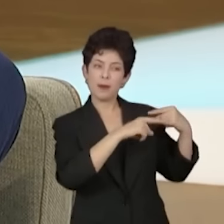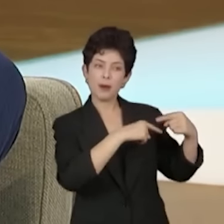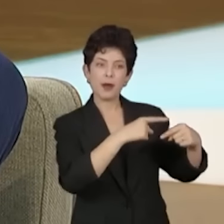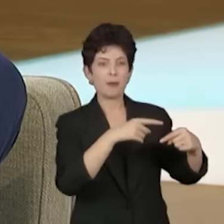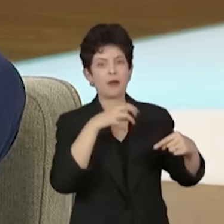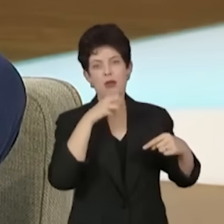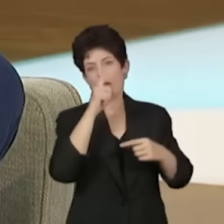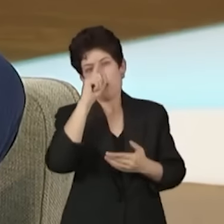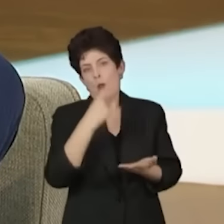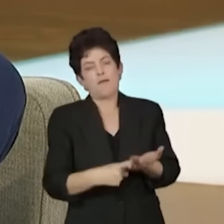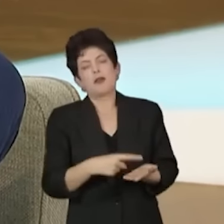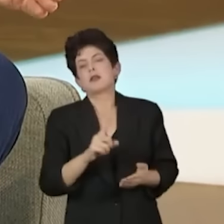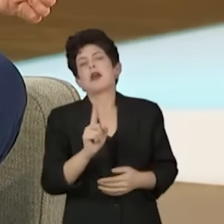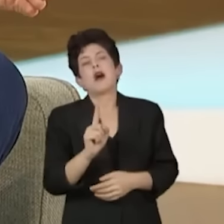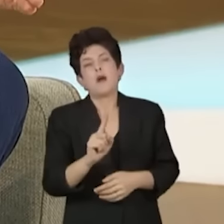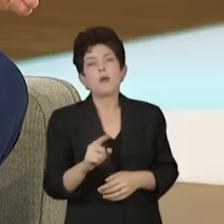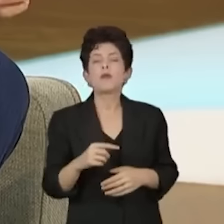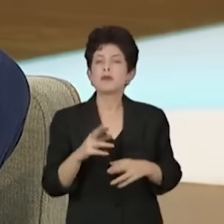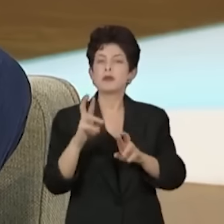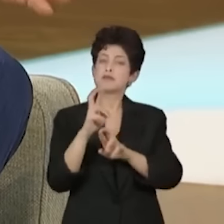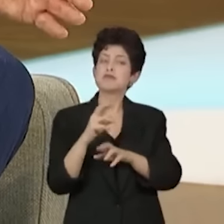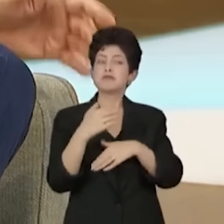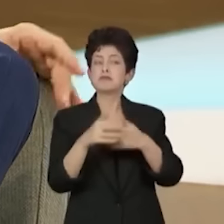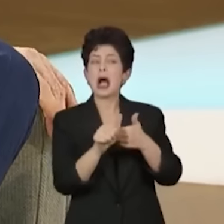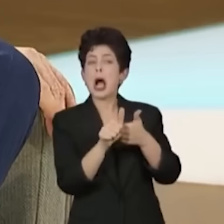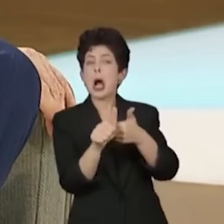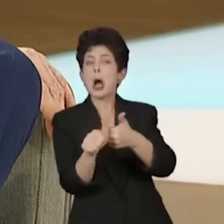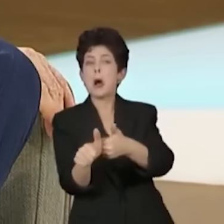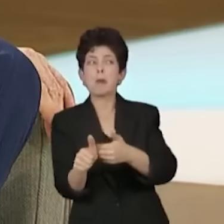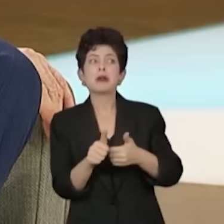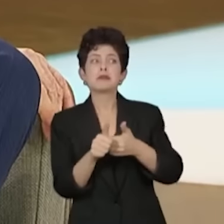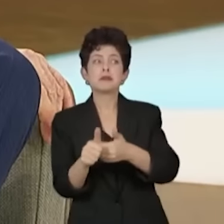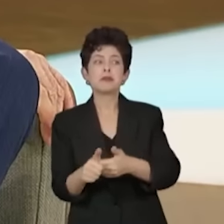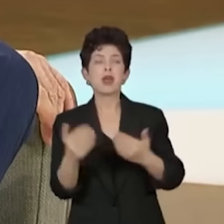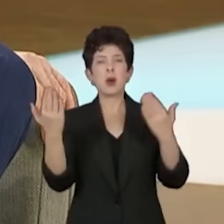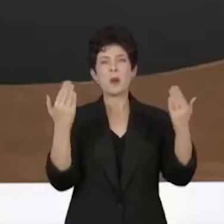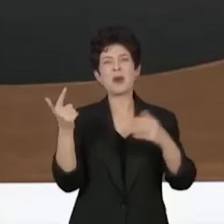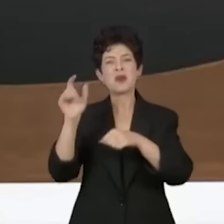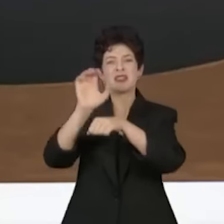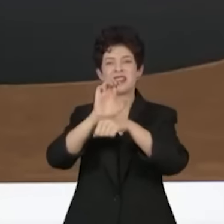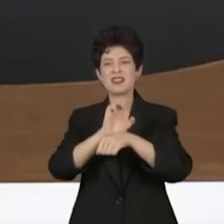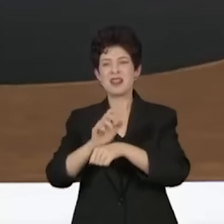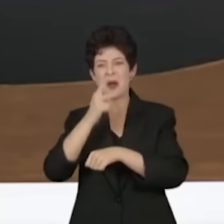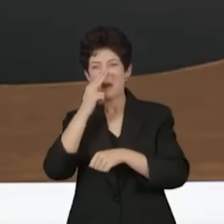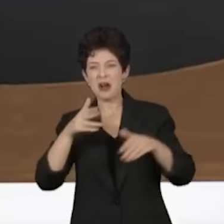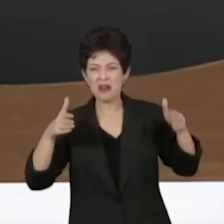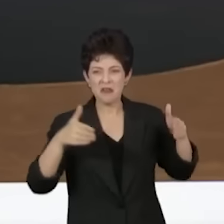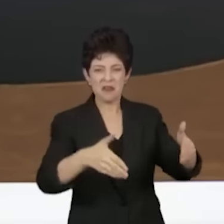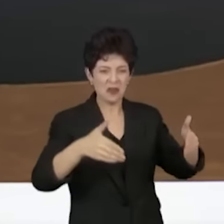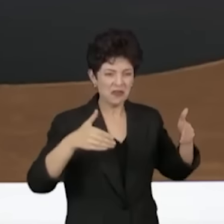não termina numa decisão e portanto nós vamos monitorar e se tiver em relação aos outros estados porque fica parecendo que tem um foco